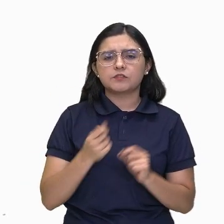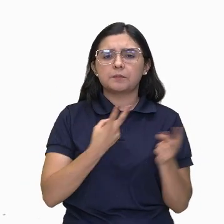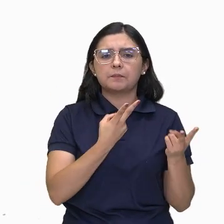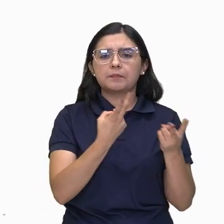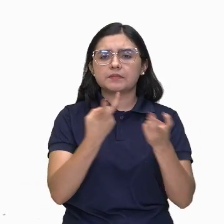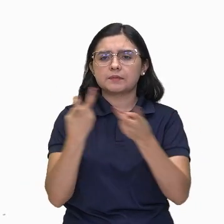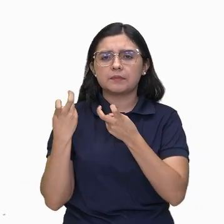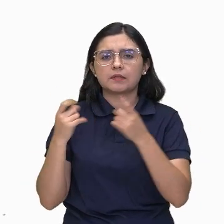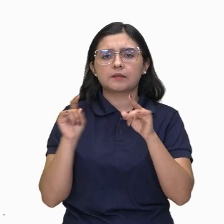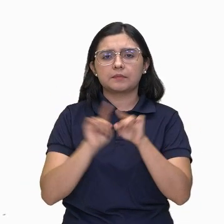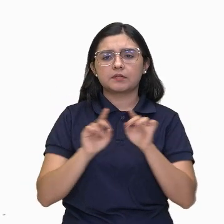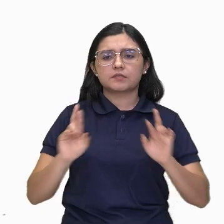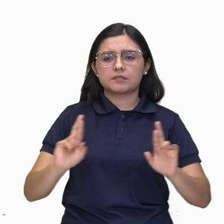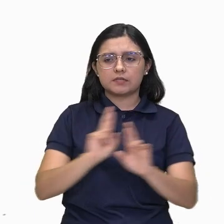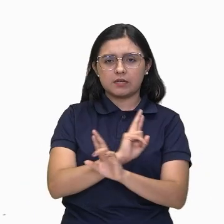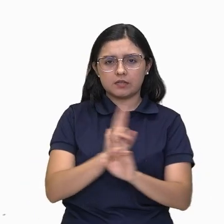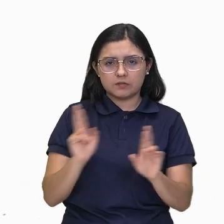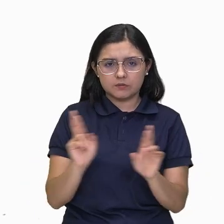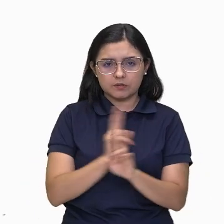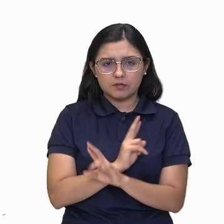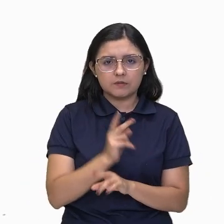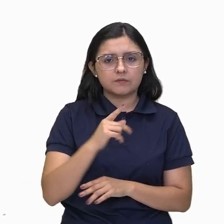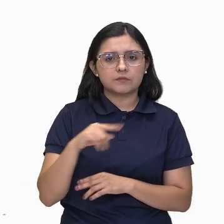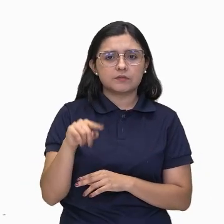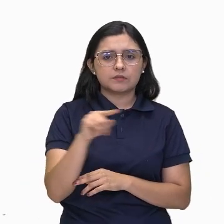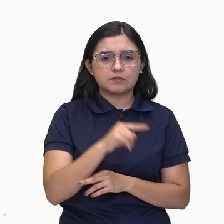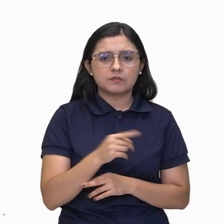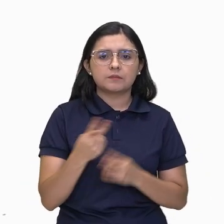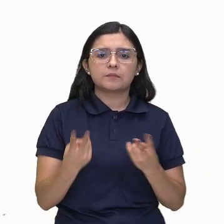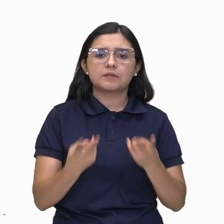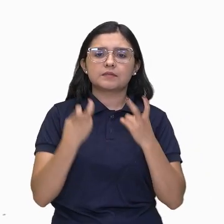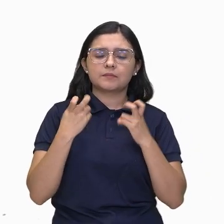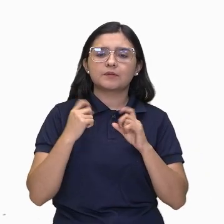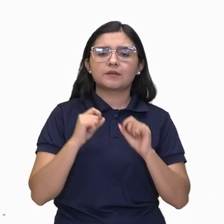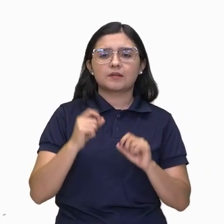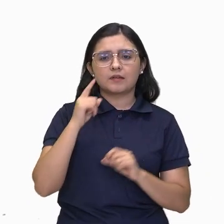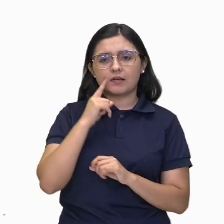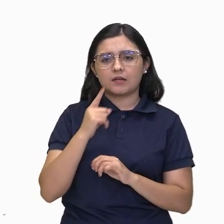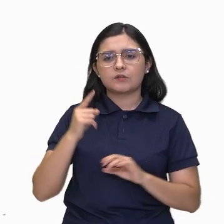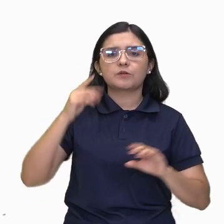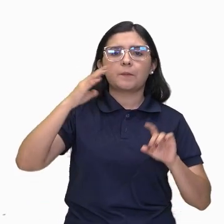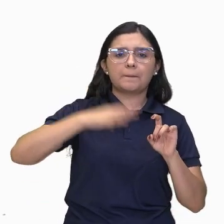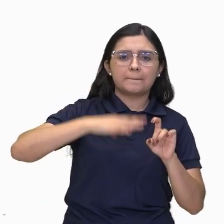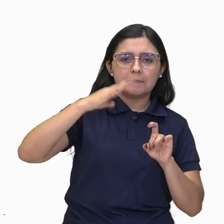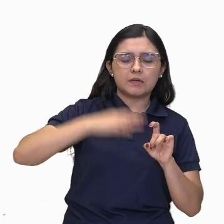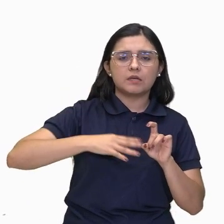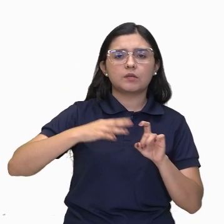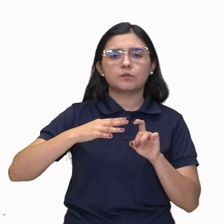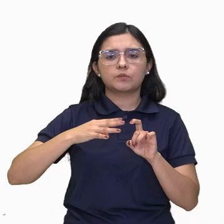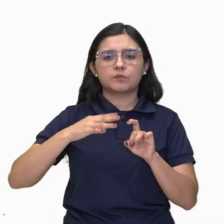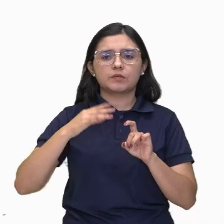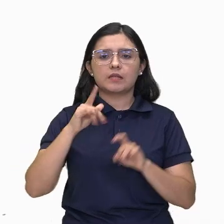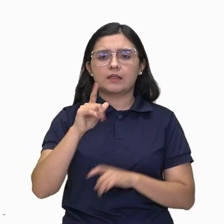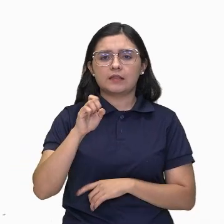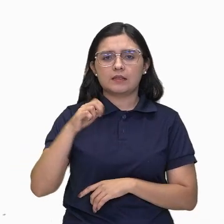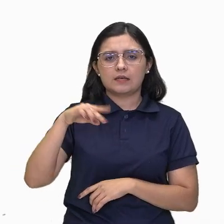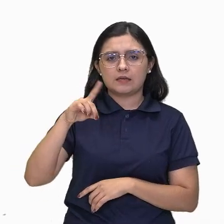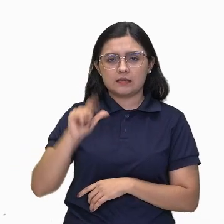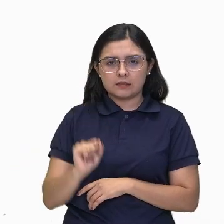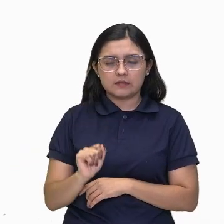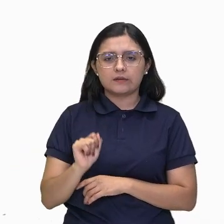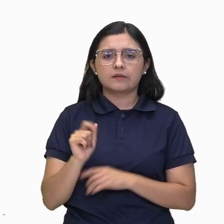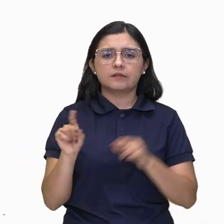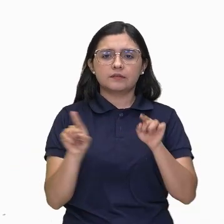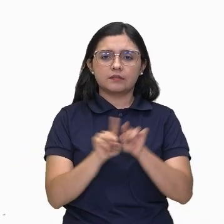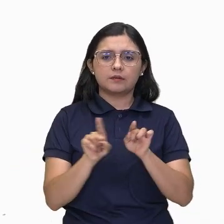de se relacionar. Olha, você vê aí, né, se relacionar com os mitos, né, se relacionar com suas lendas, se relacionar com